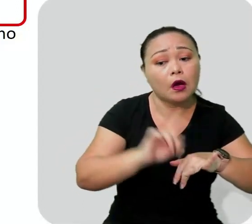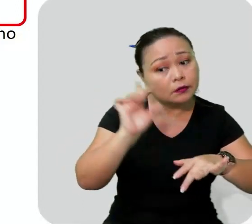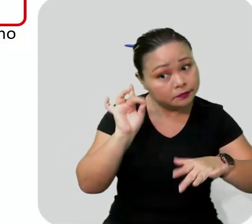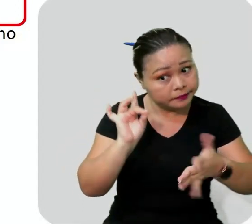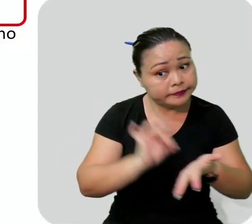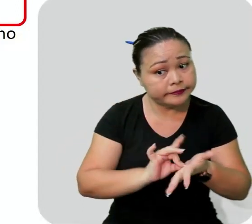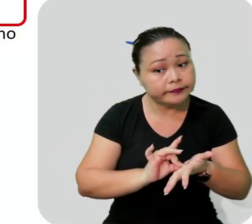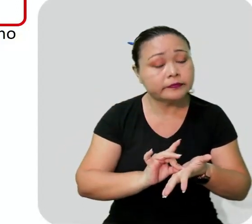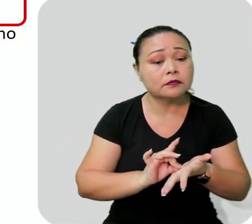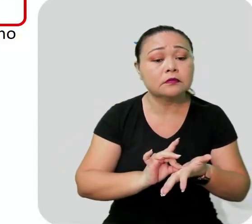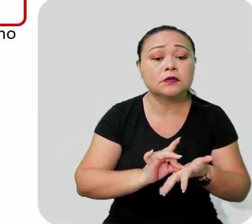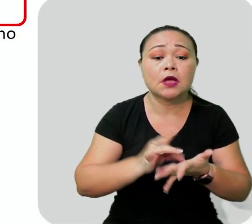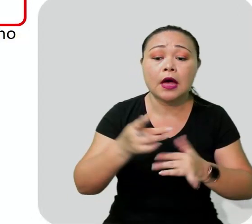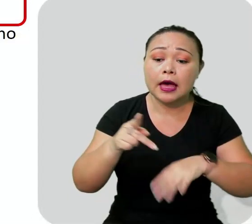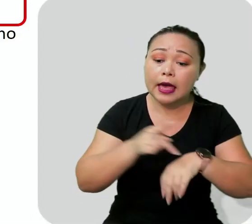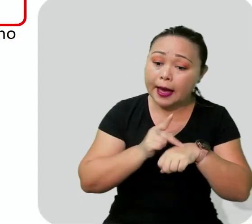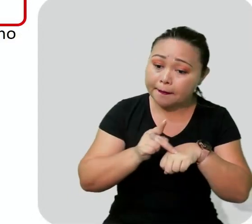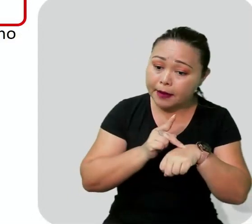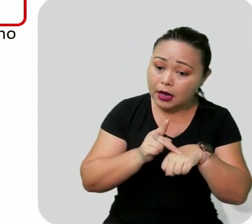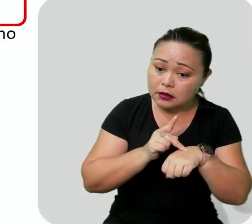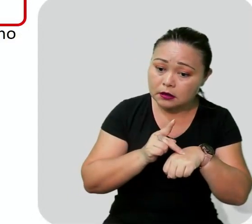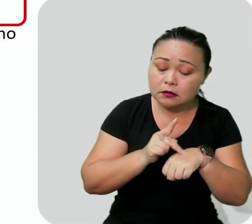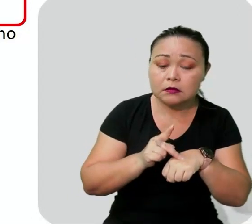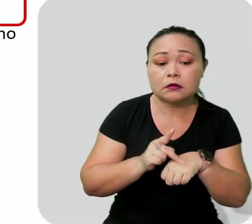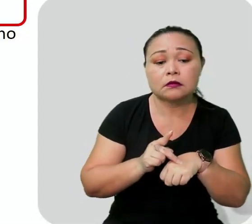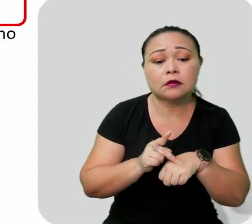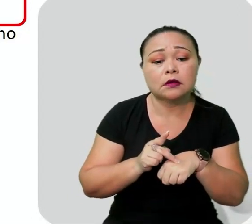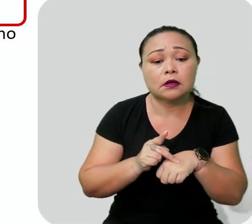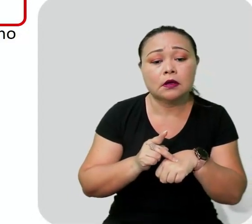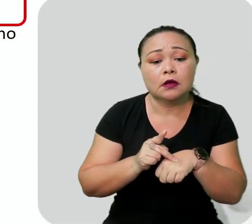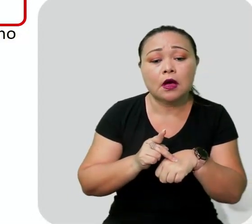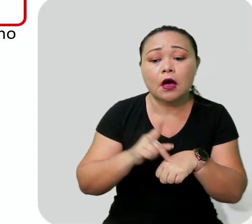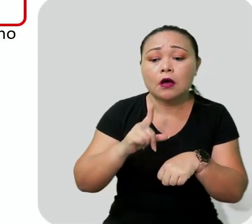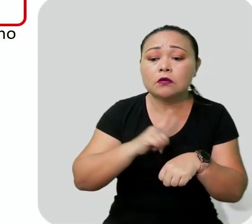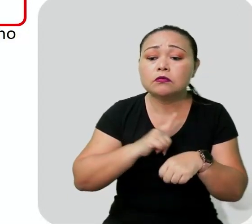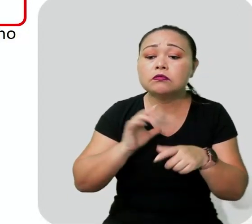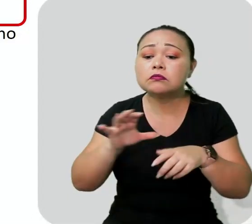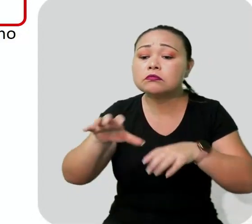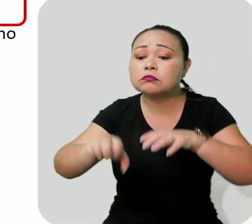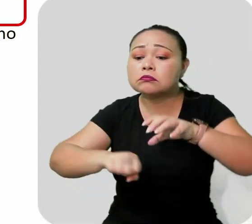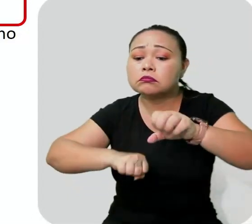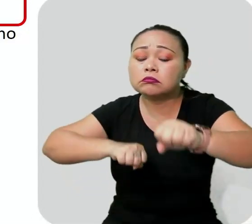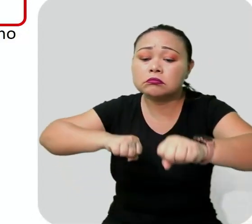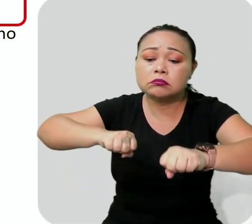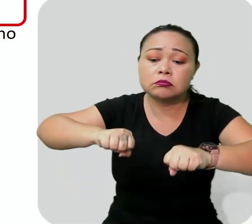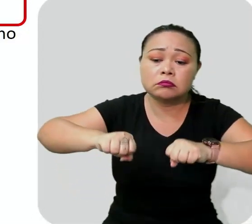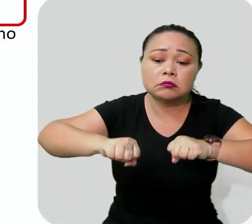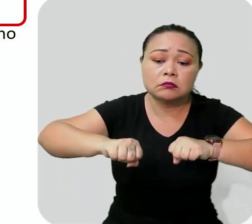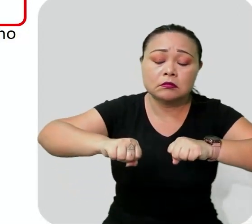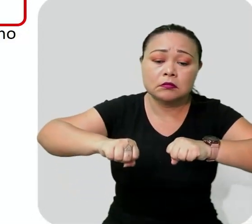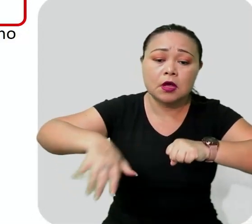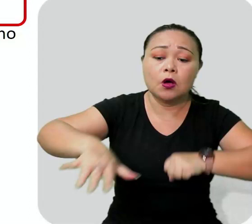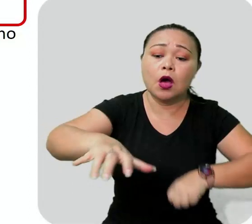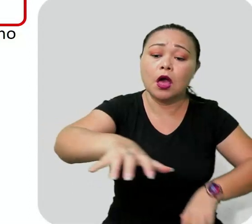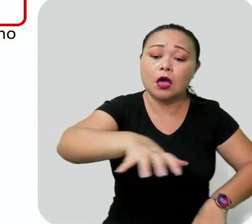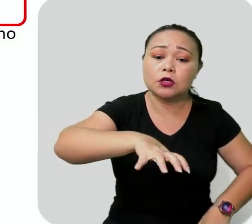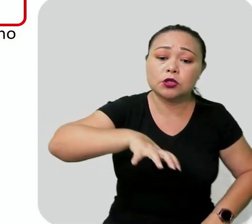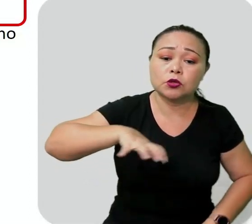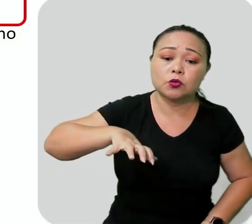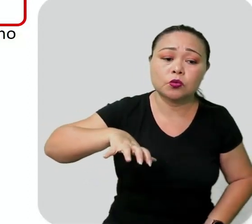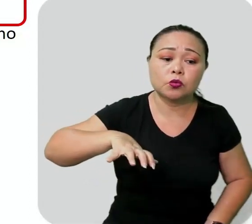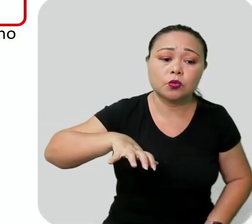fato, tanto o ouro e a prata, e eles ocupavam nessas